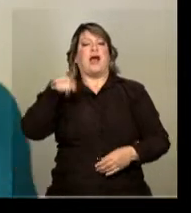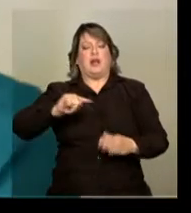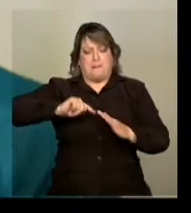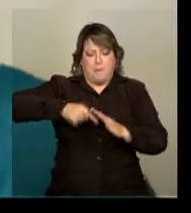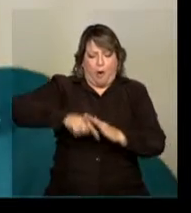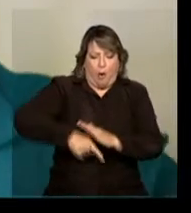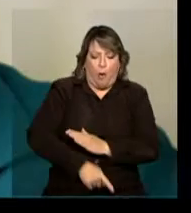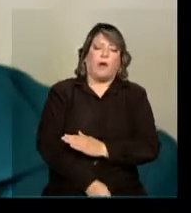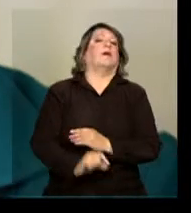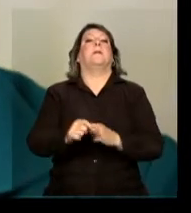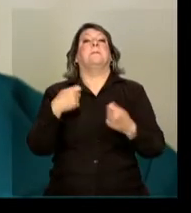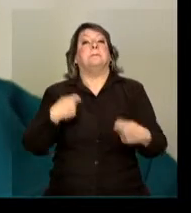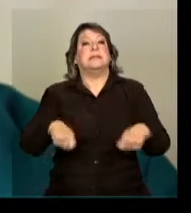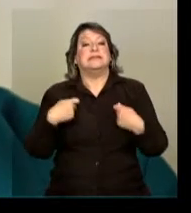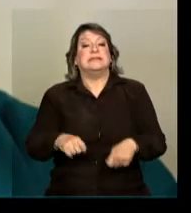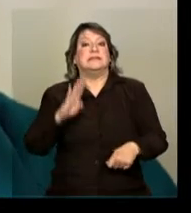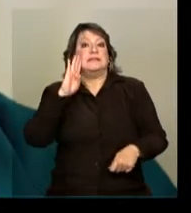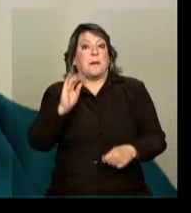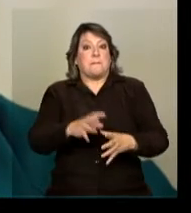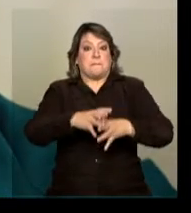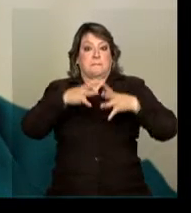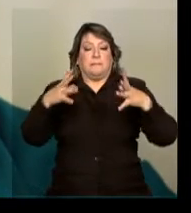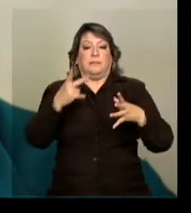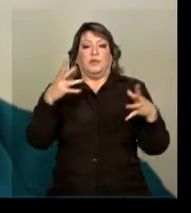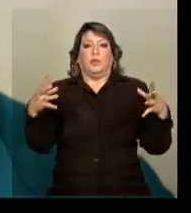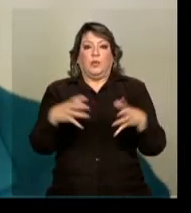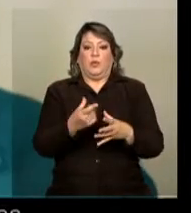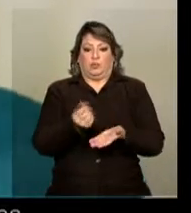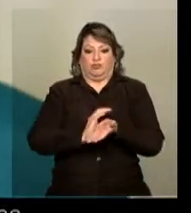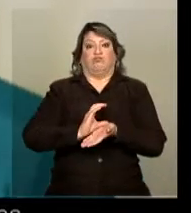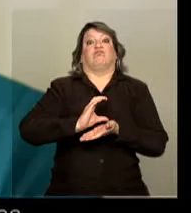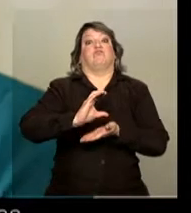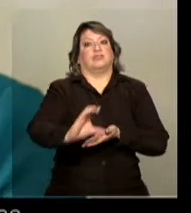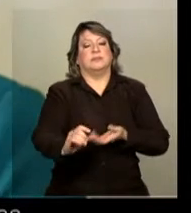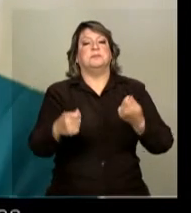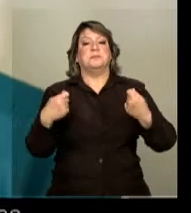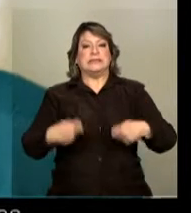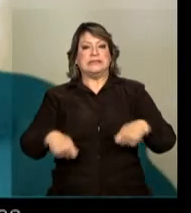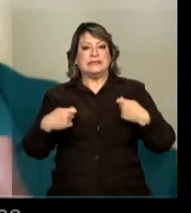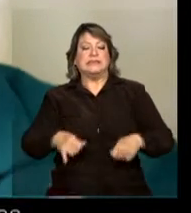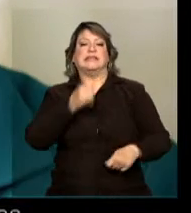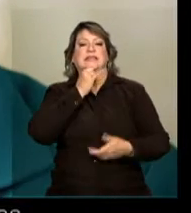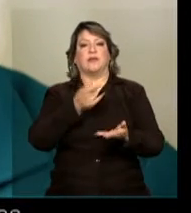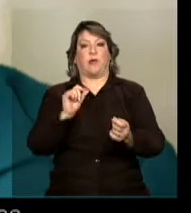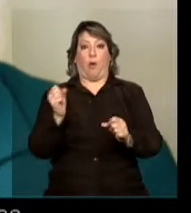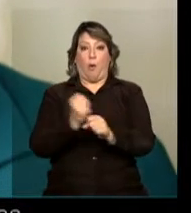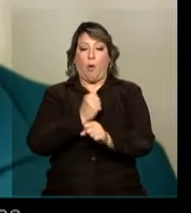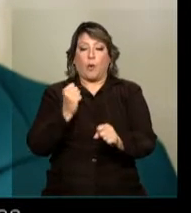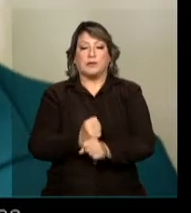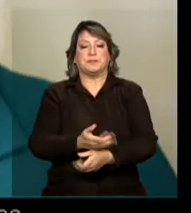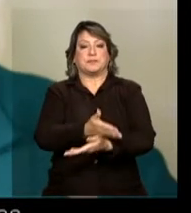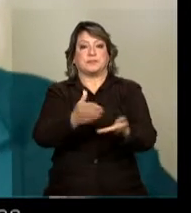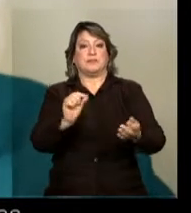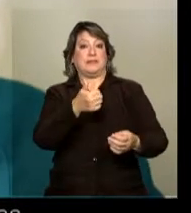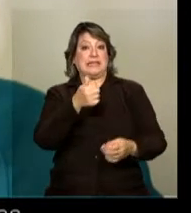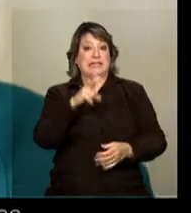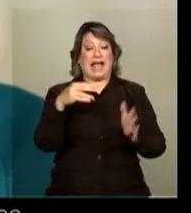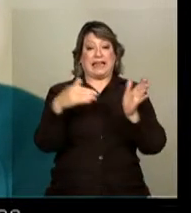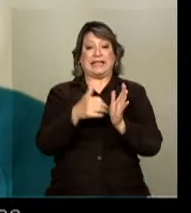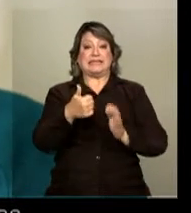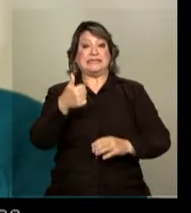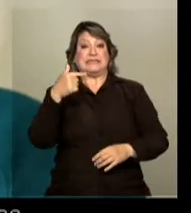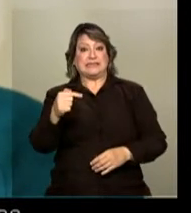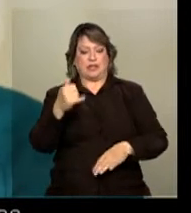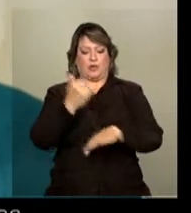será exigida grande realização de recursos como por exemplo a construção de 15 a 17